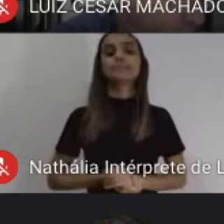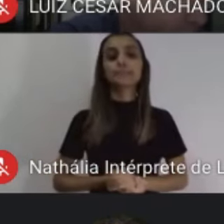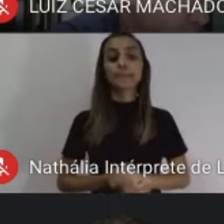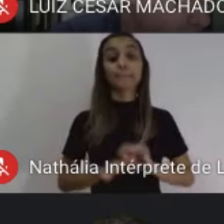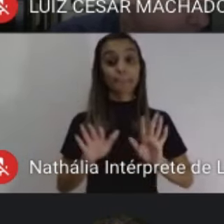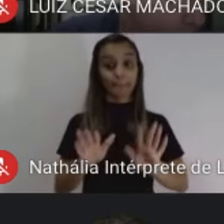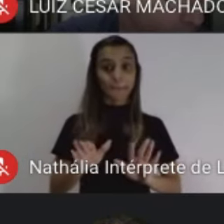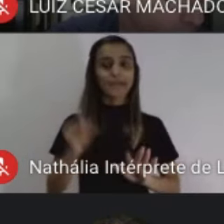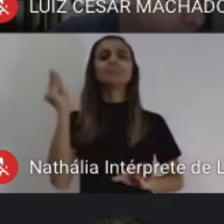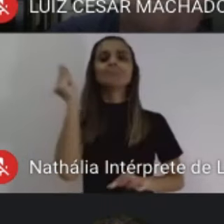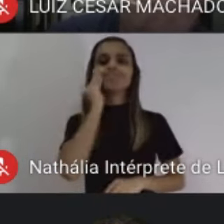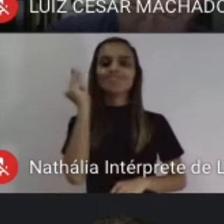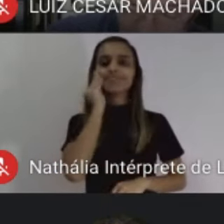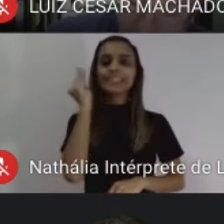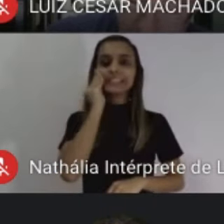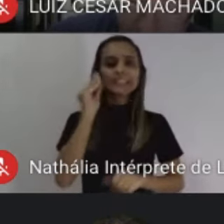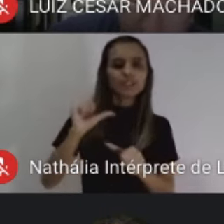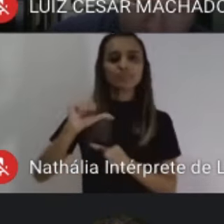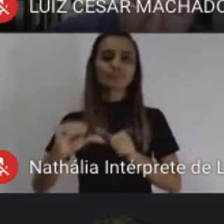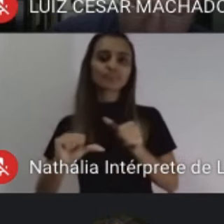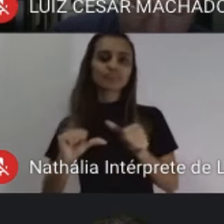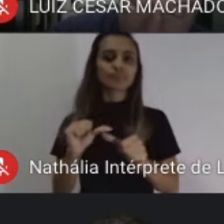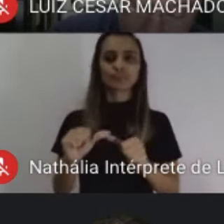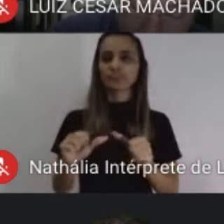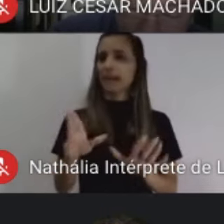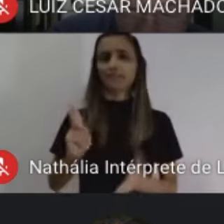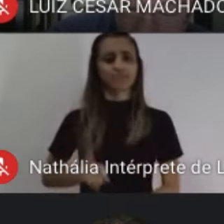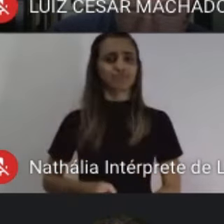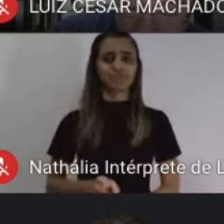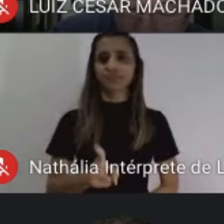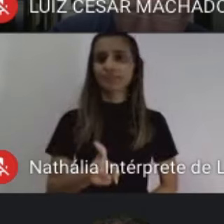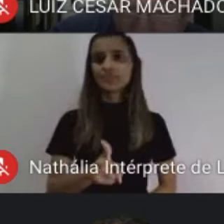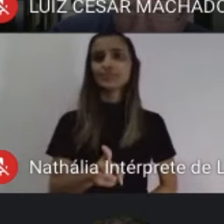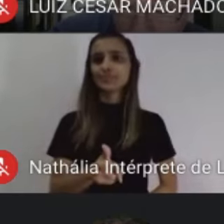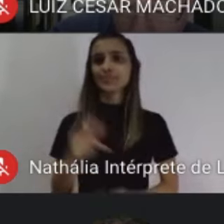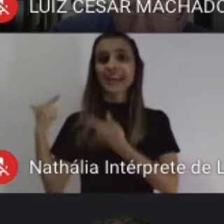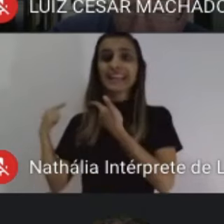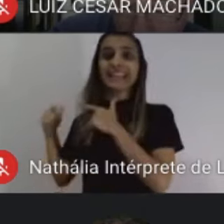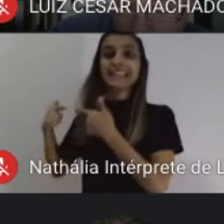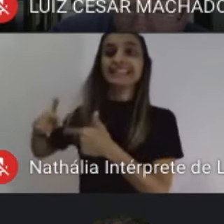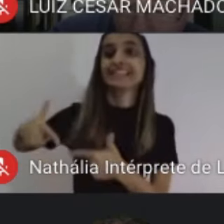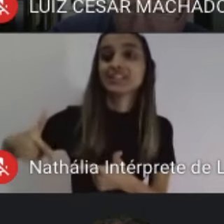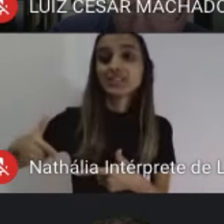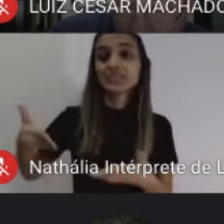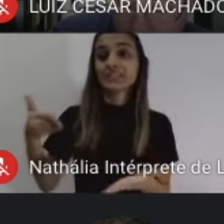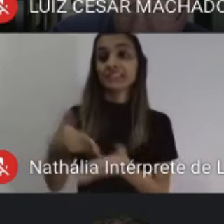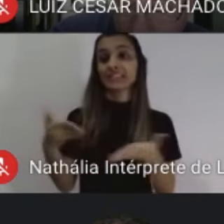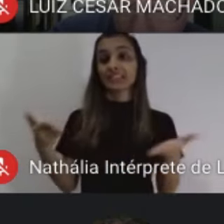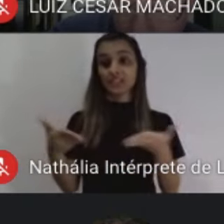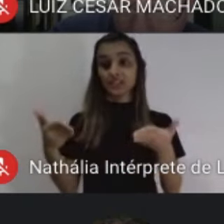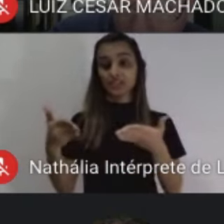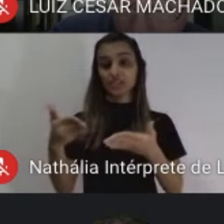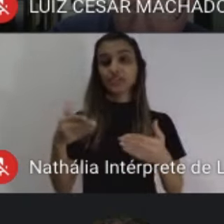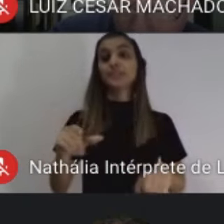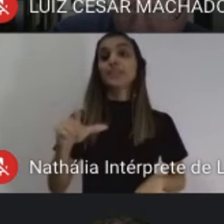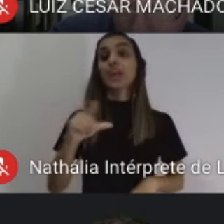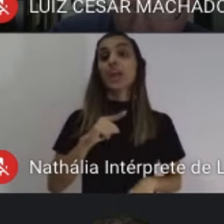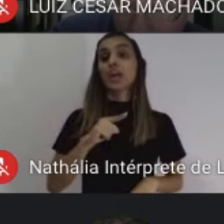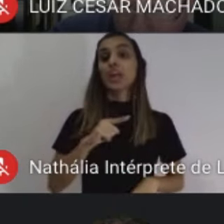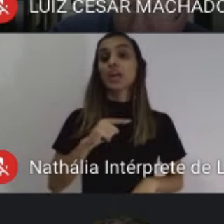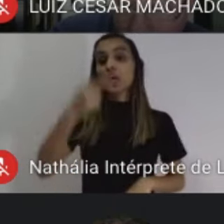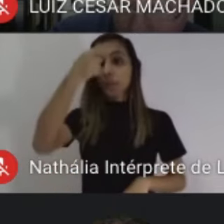aplicação democrática àquilo. Então, se volta o olhar, e, inclusive ali o contexto que eu citei, o Ferraioli não foi por acaso, porque o Ferraioli era um